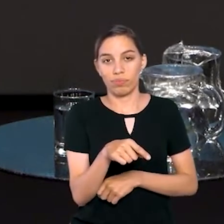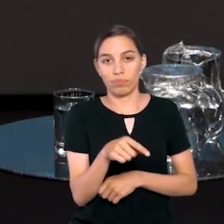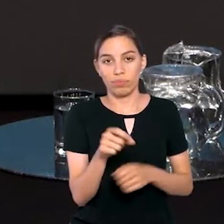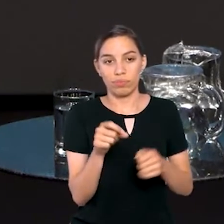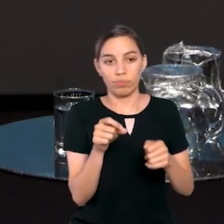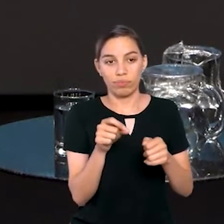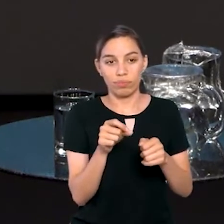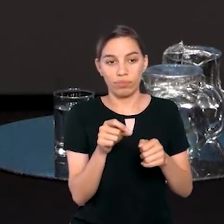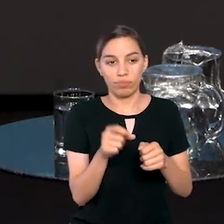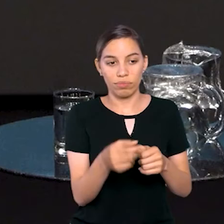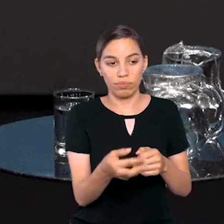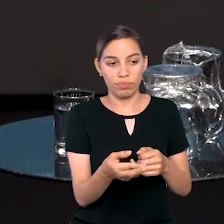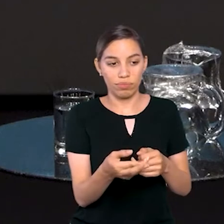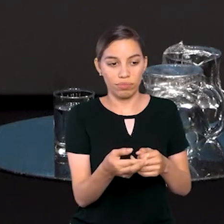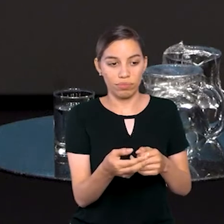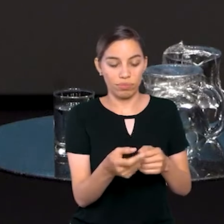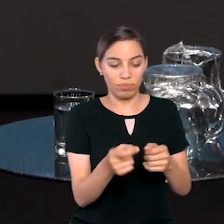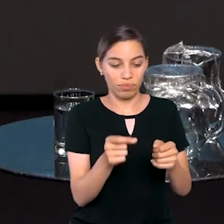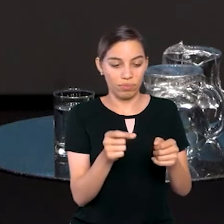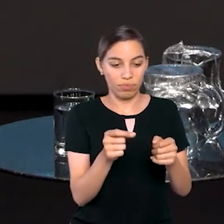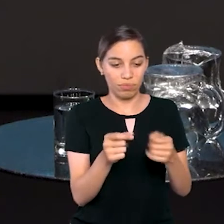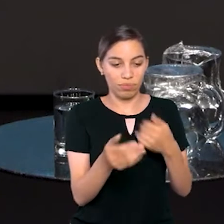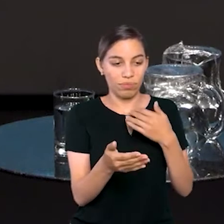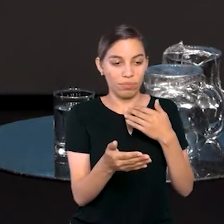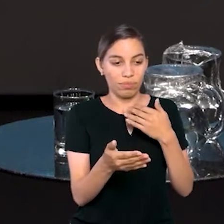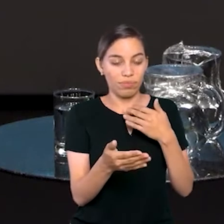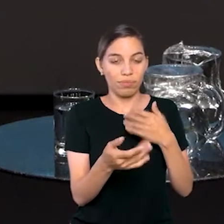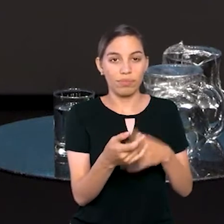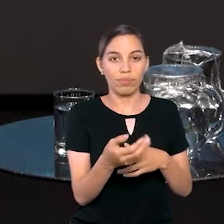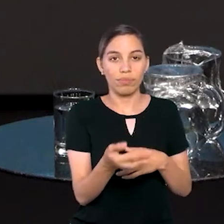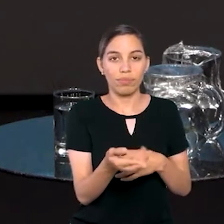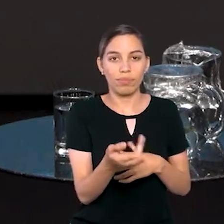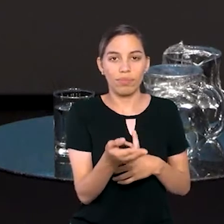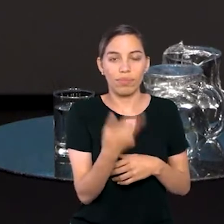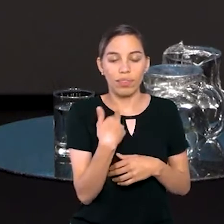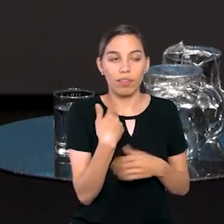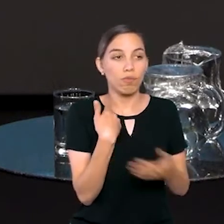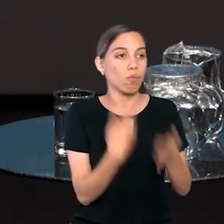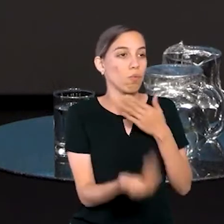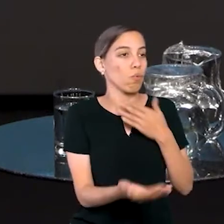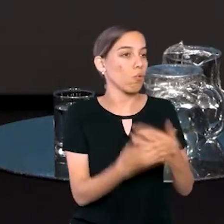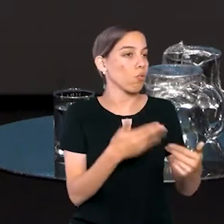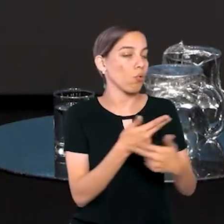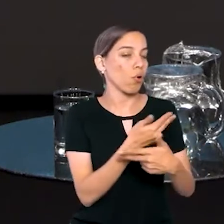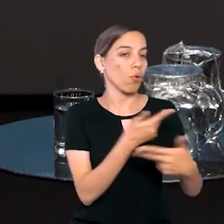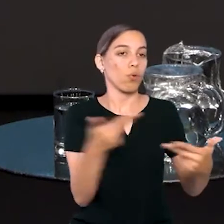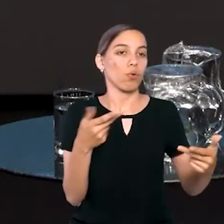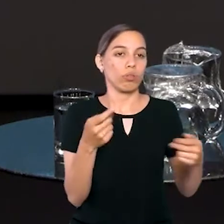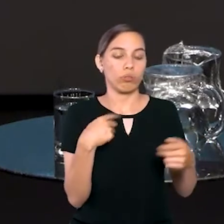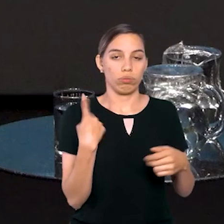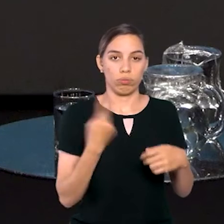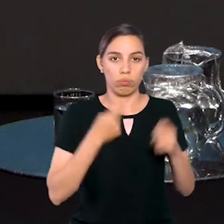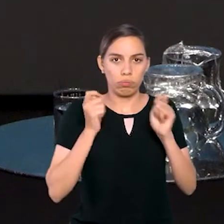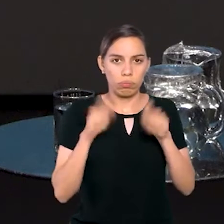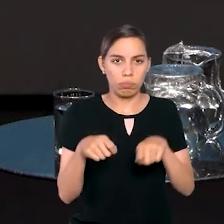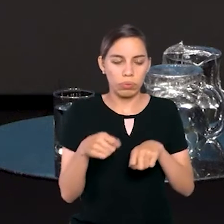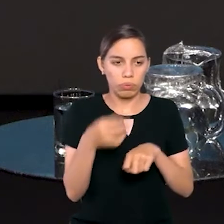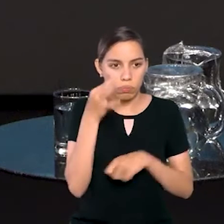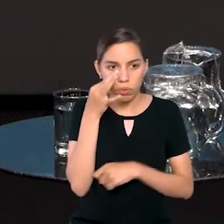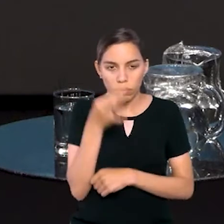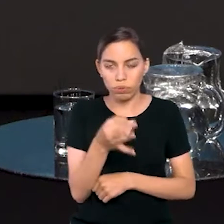de responder a qualquer evento muito além do que nós somos capazes de